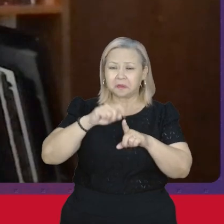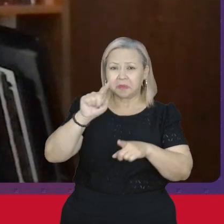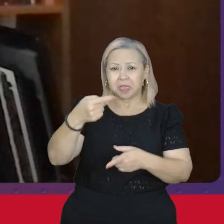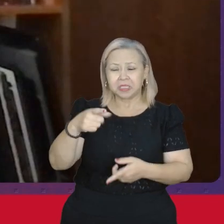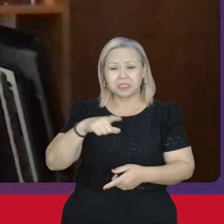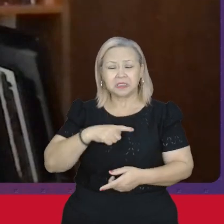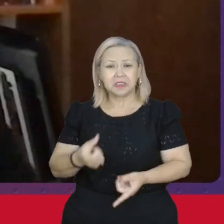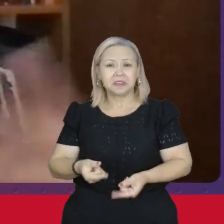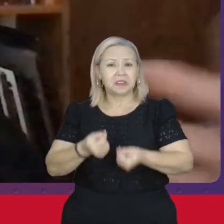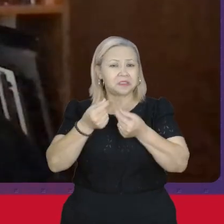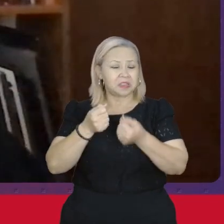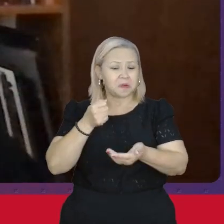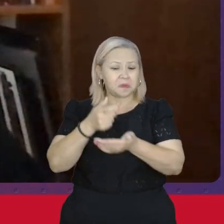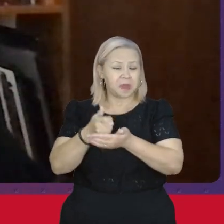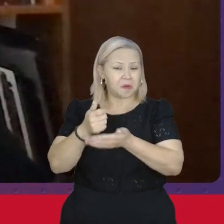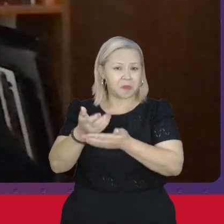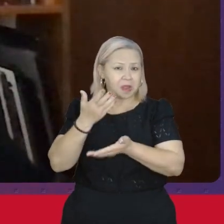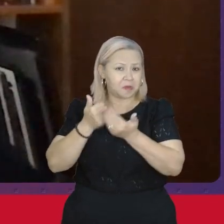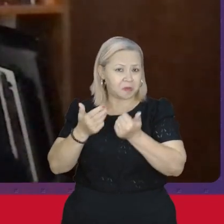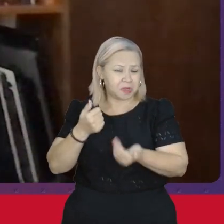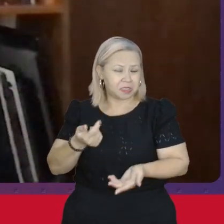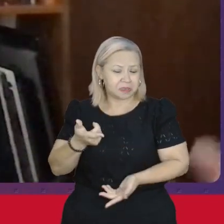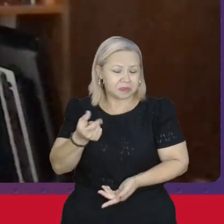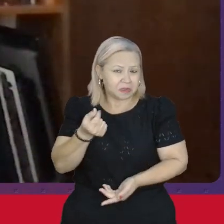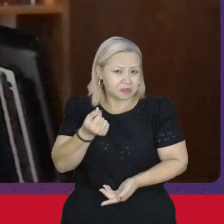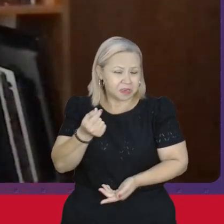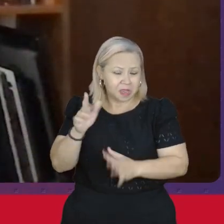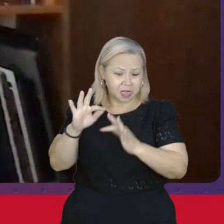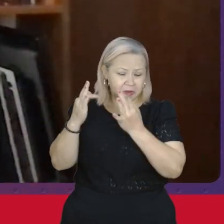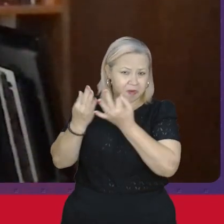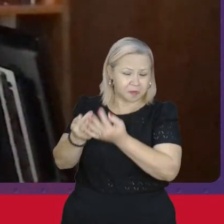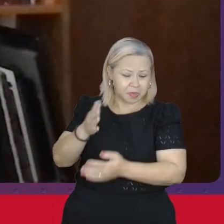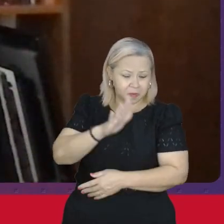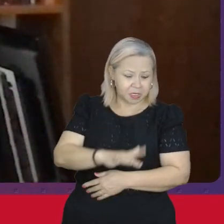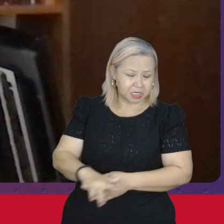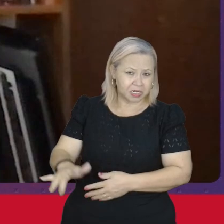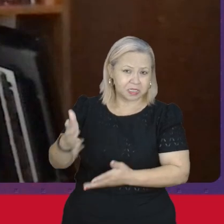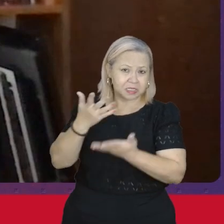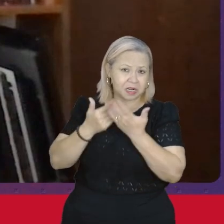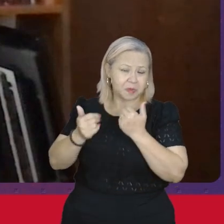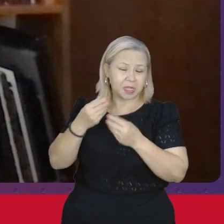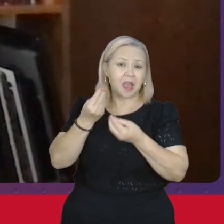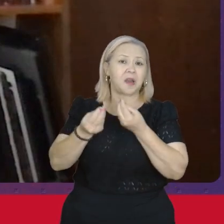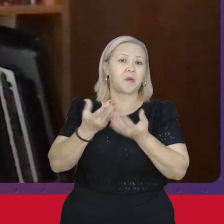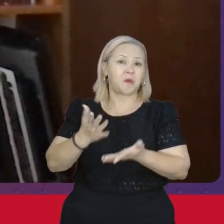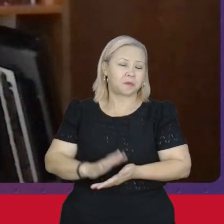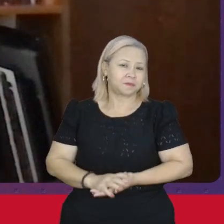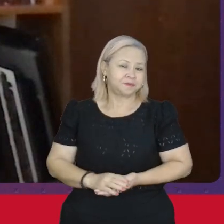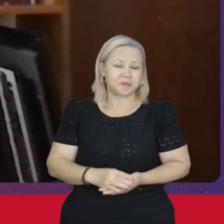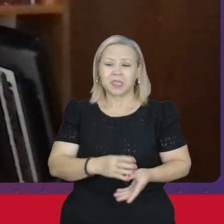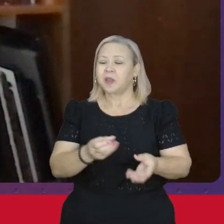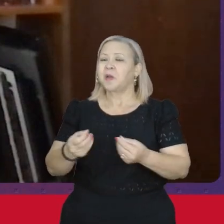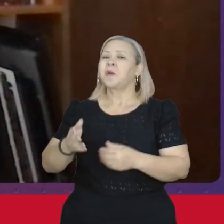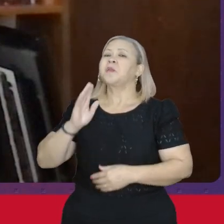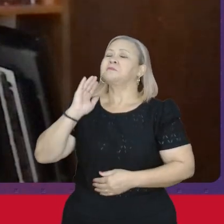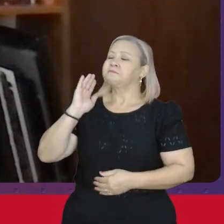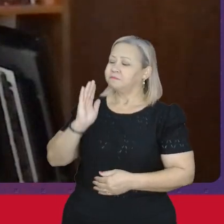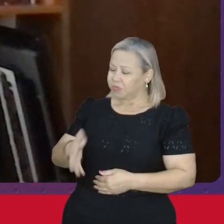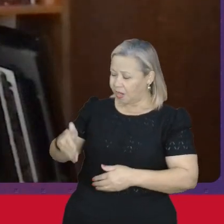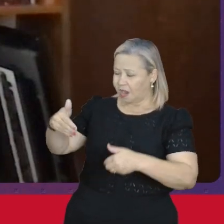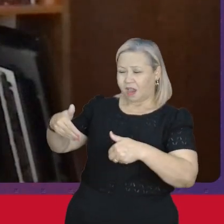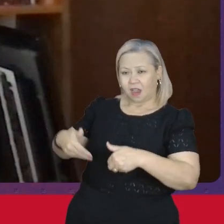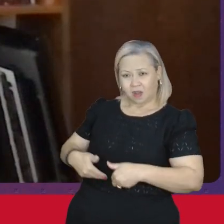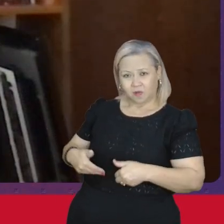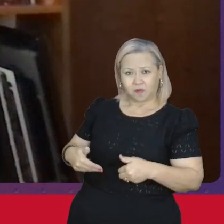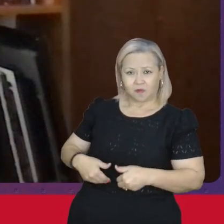para comprar comida, não sabia se ia ter dinheiro na família para as crianças se alimentarem. Muitos já passavam fome,